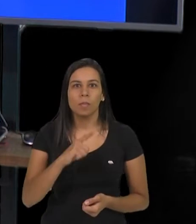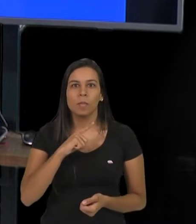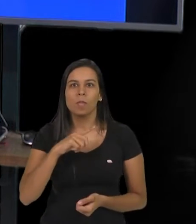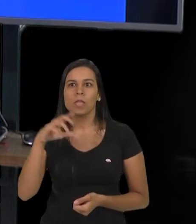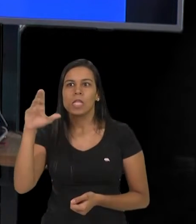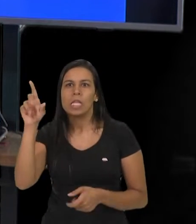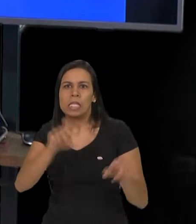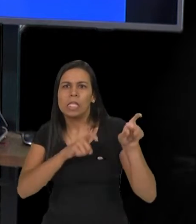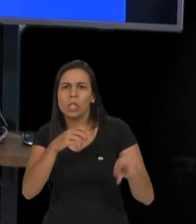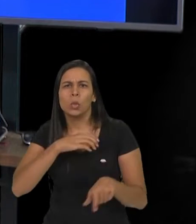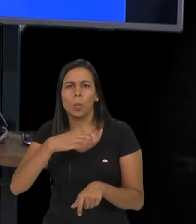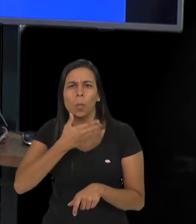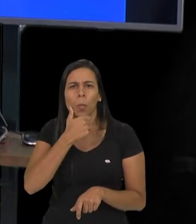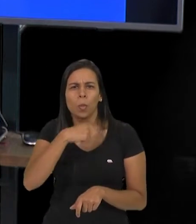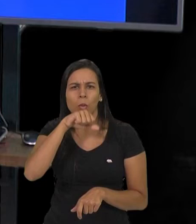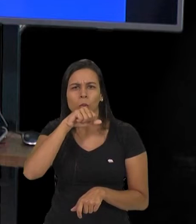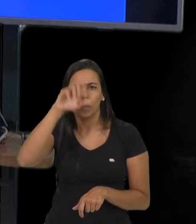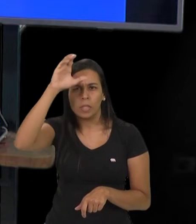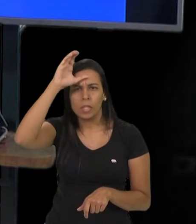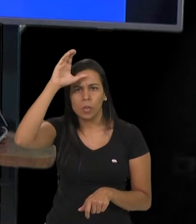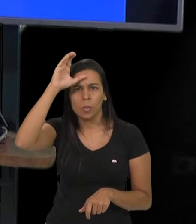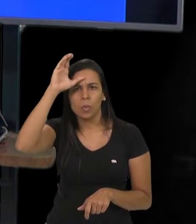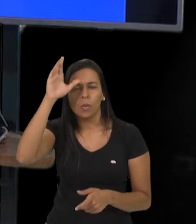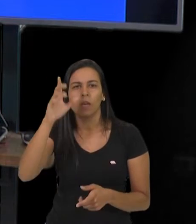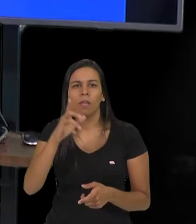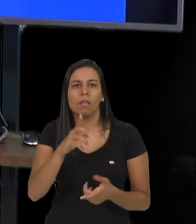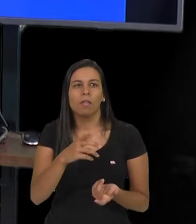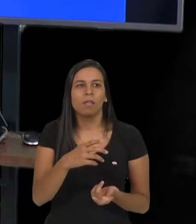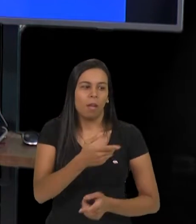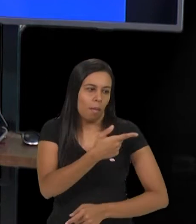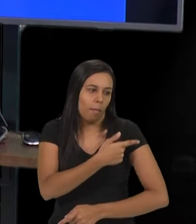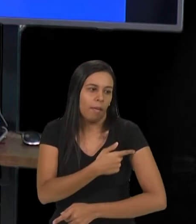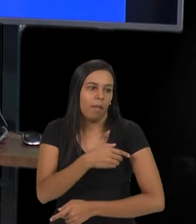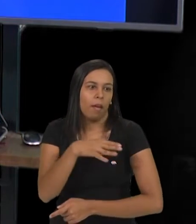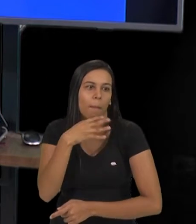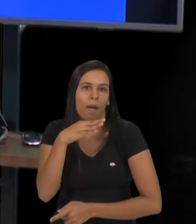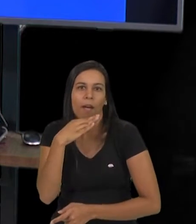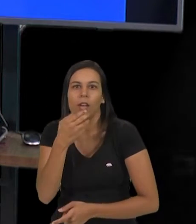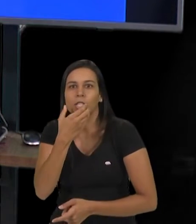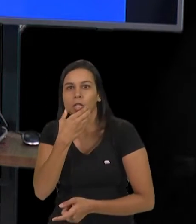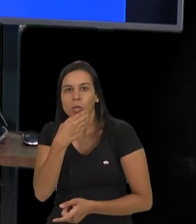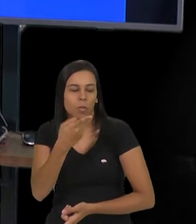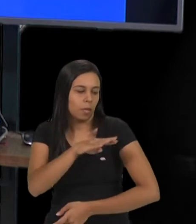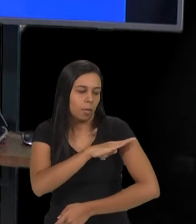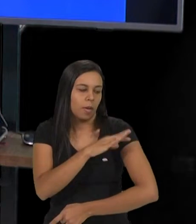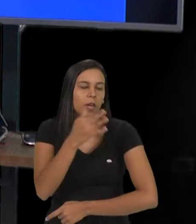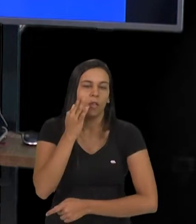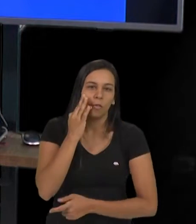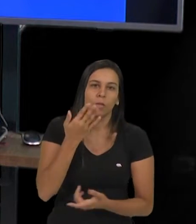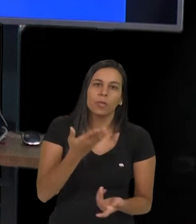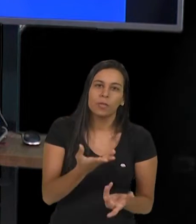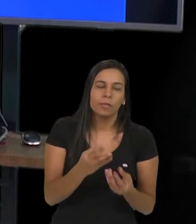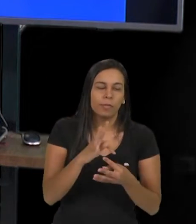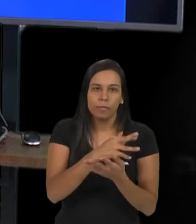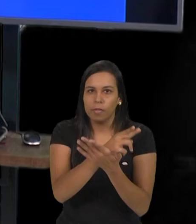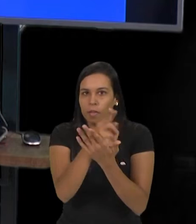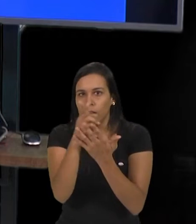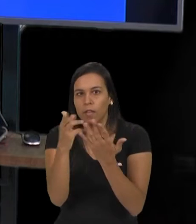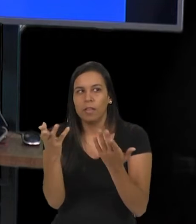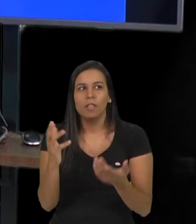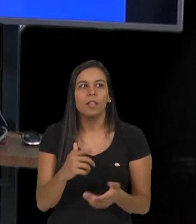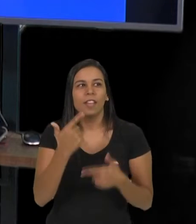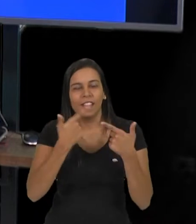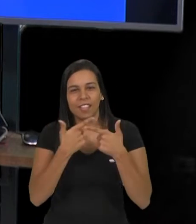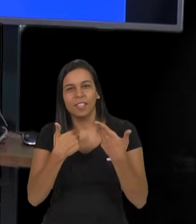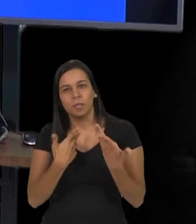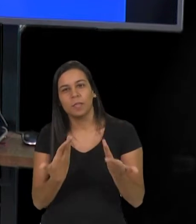manga deliciosa, né? A fruta, né? Ó, a manga da tua camisa está suja, já mudou, já é a manga. Ele fica aqui mangando de mim, né? Tirando onda de minha cara.